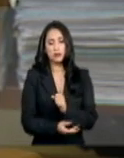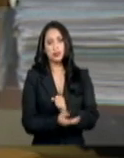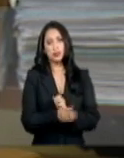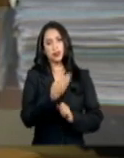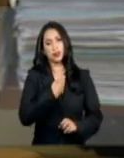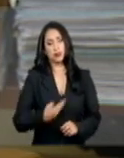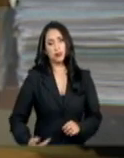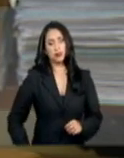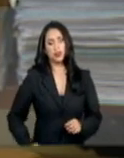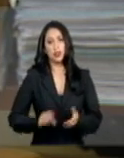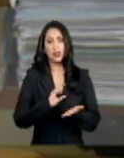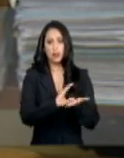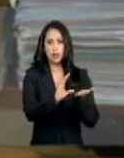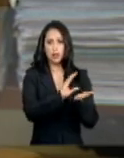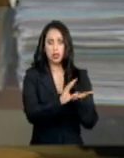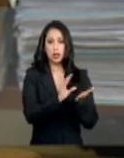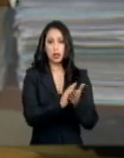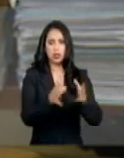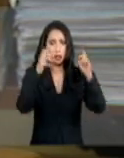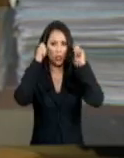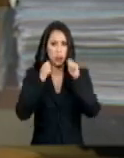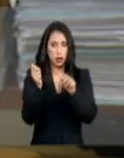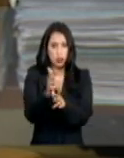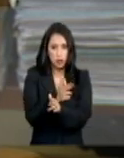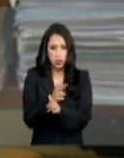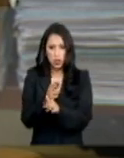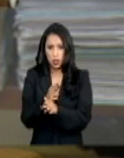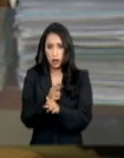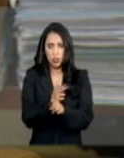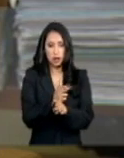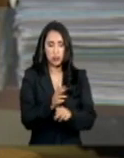financiamento ao error smo